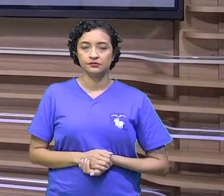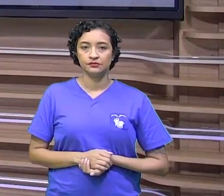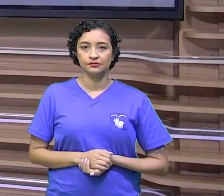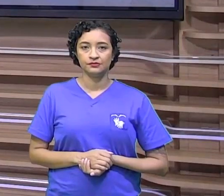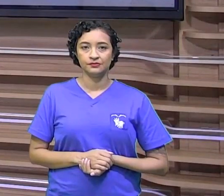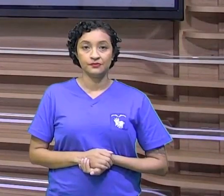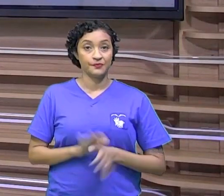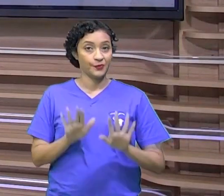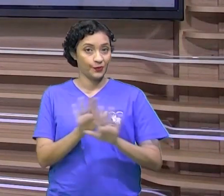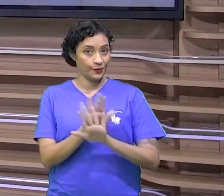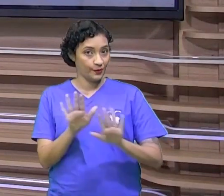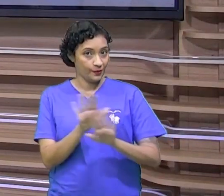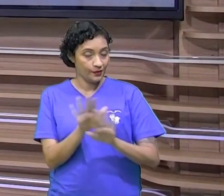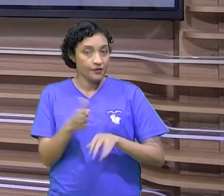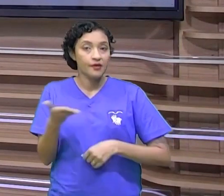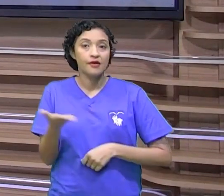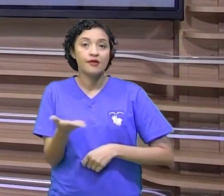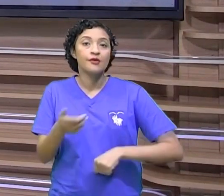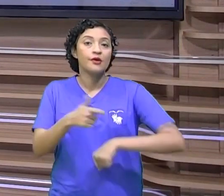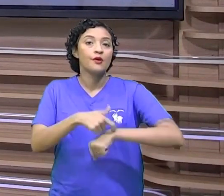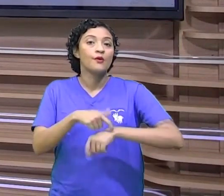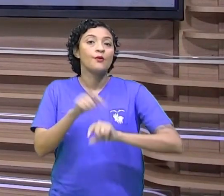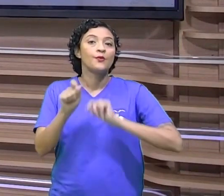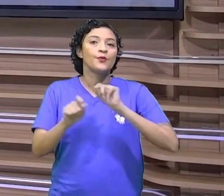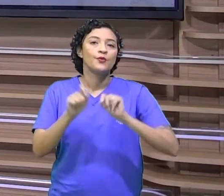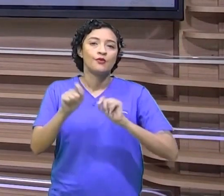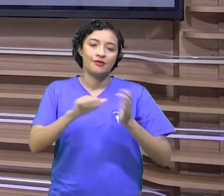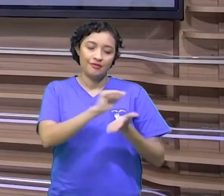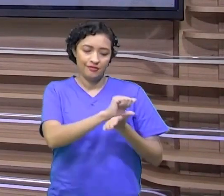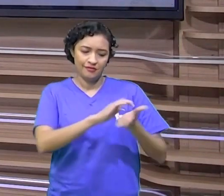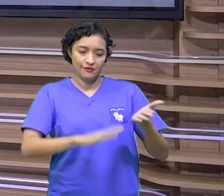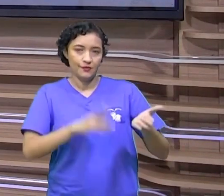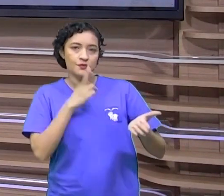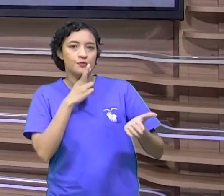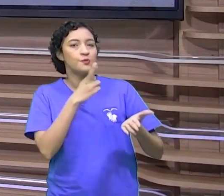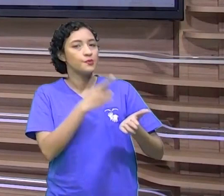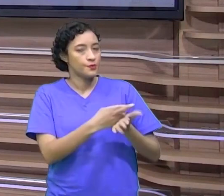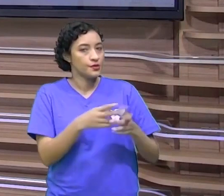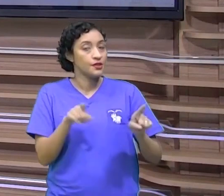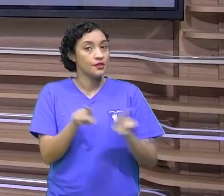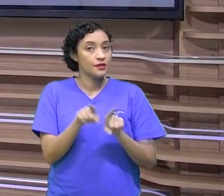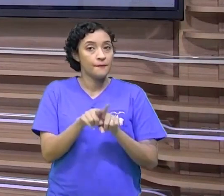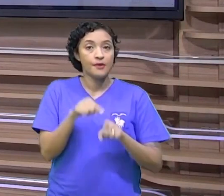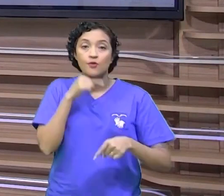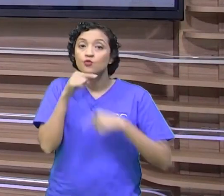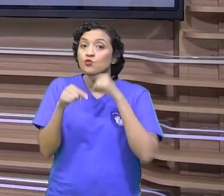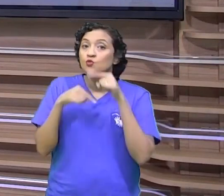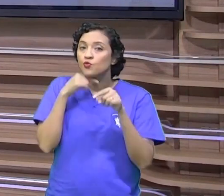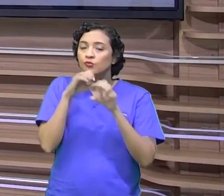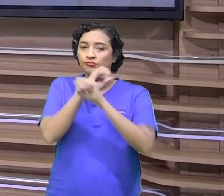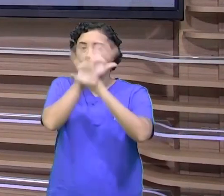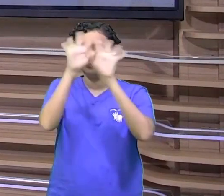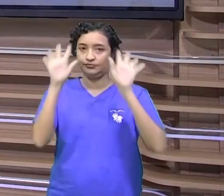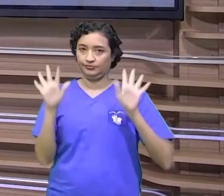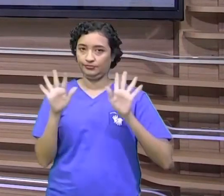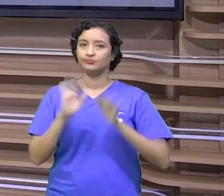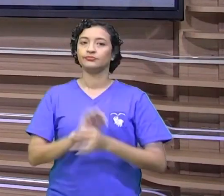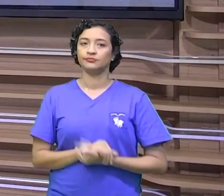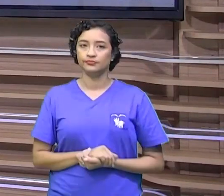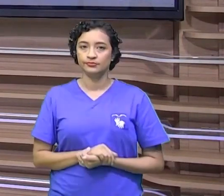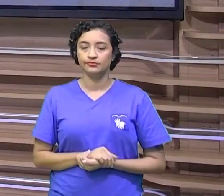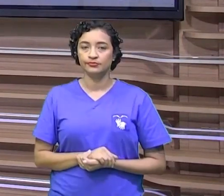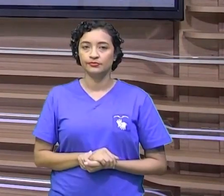o Olá vamos agora fazer o que resolver nosso exercitando não é verdade e tirar as dúvidas que ainda resta com relação à perímetro